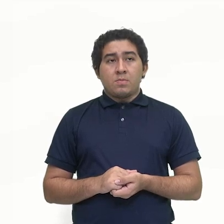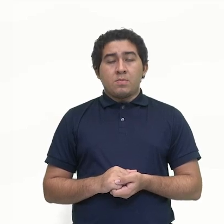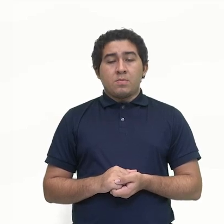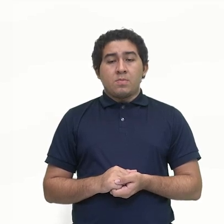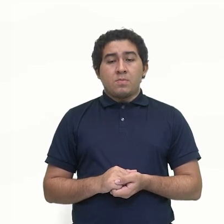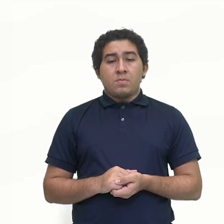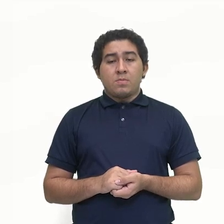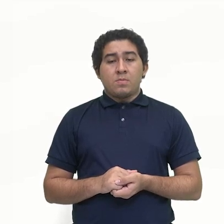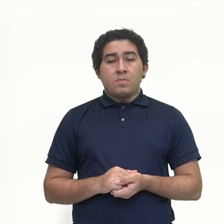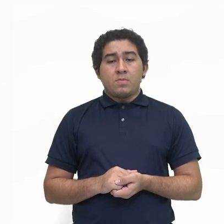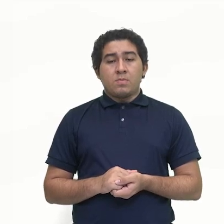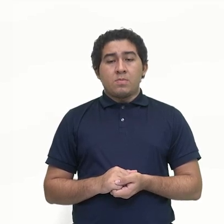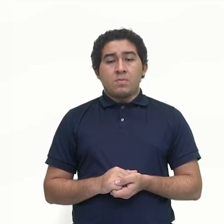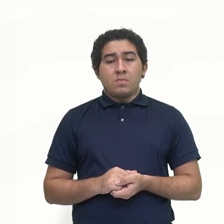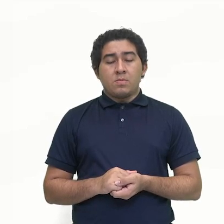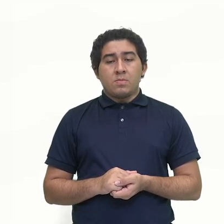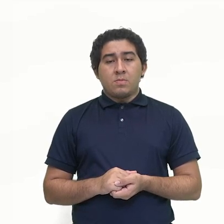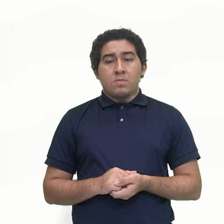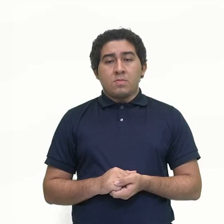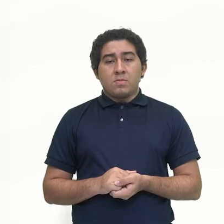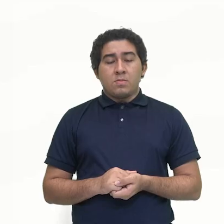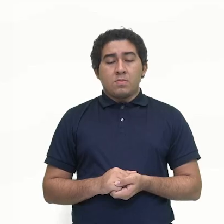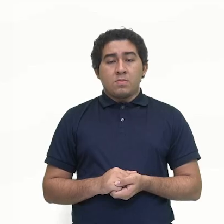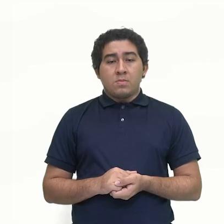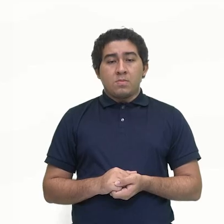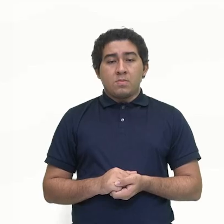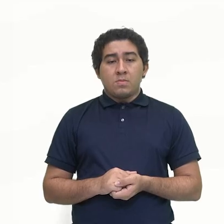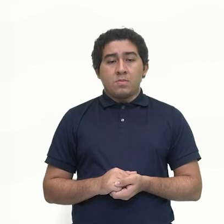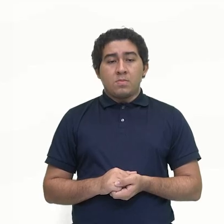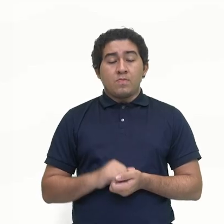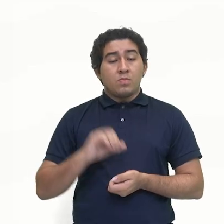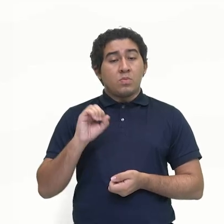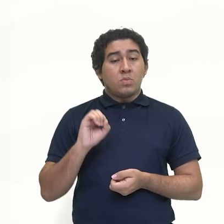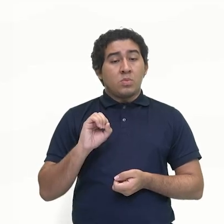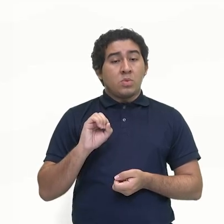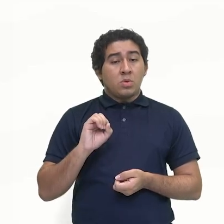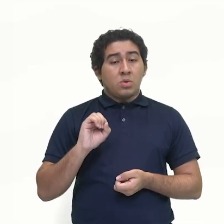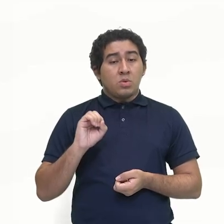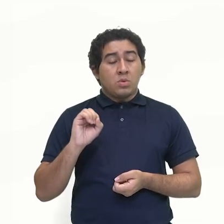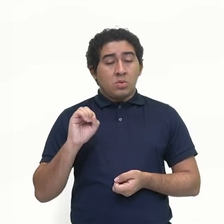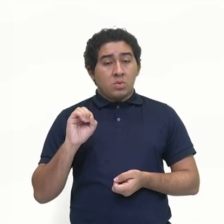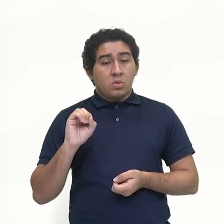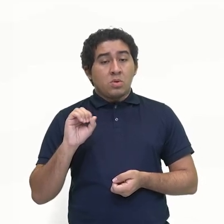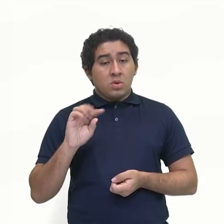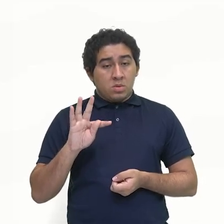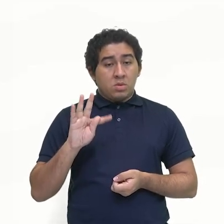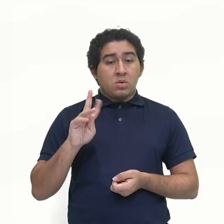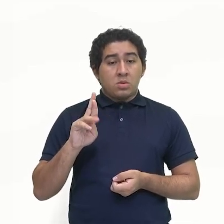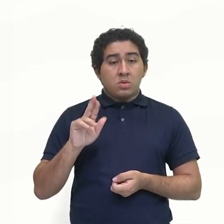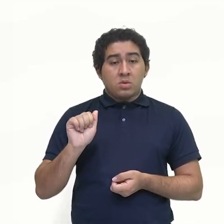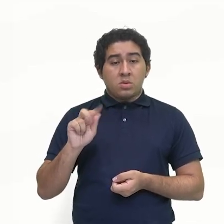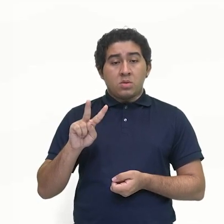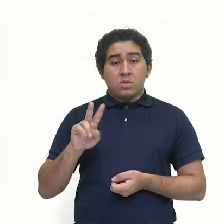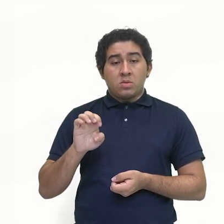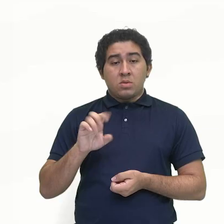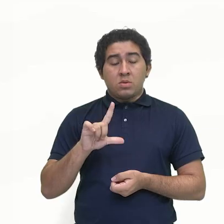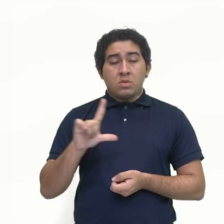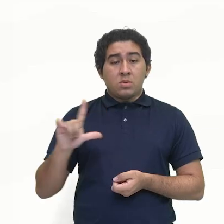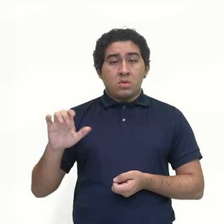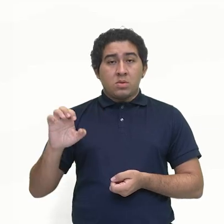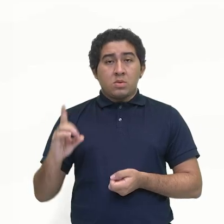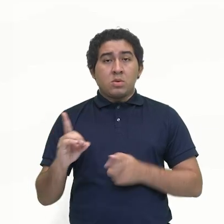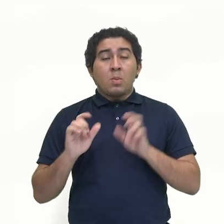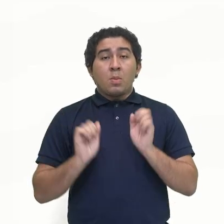maiúsculo, né? Parintins. O traveled, ele pode ser com 2